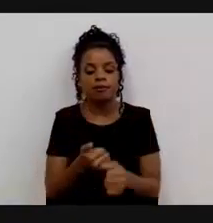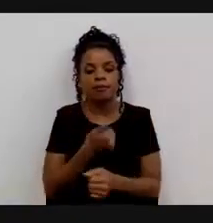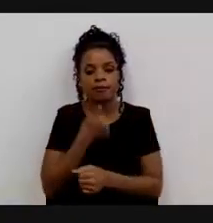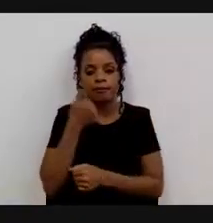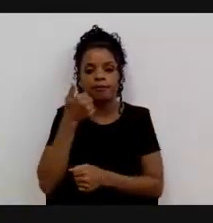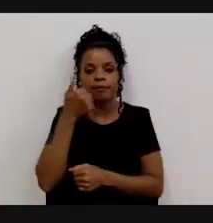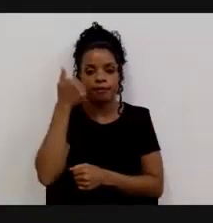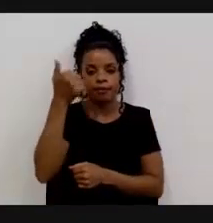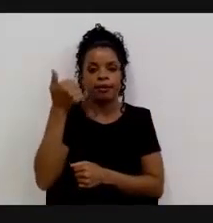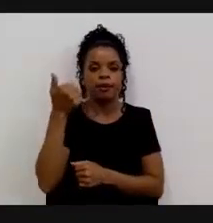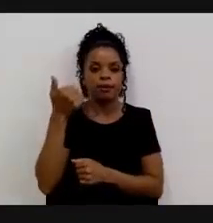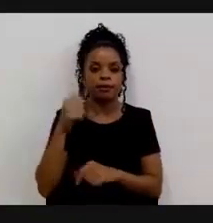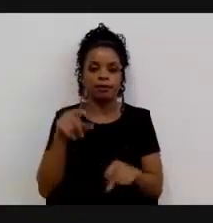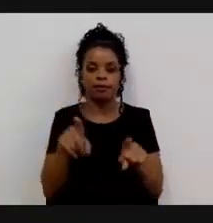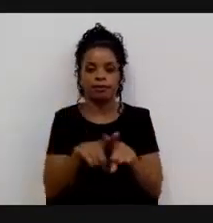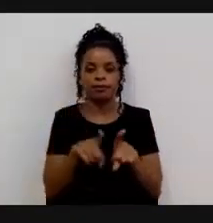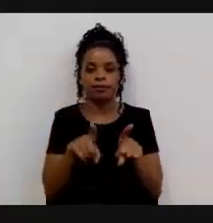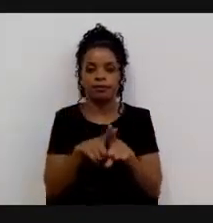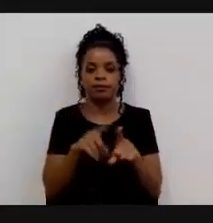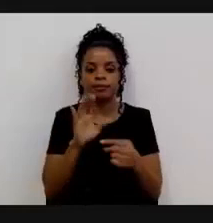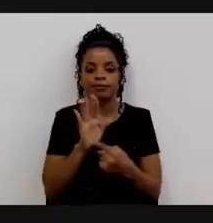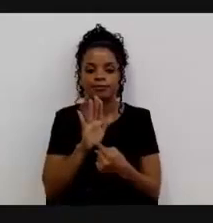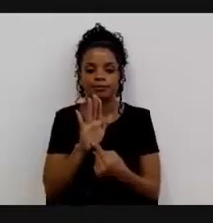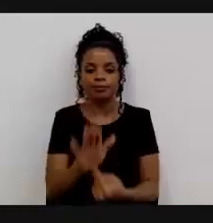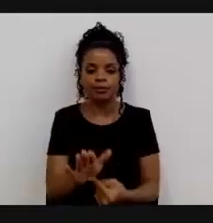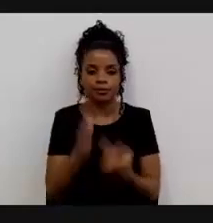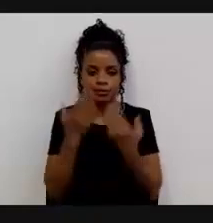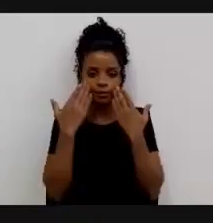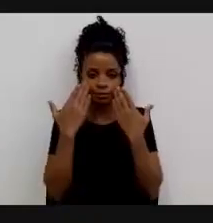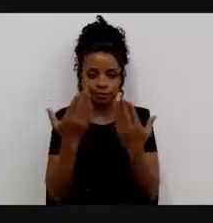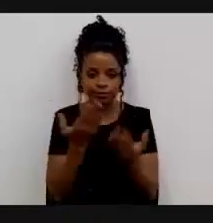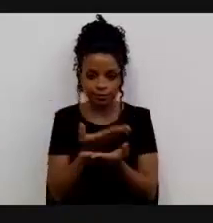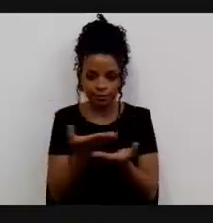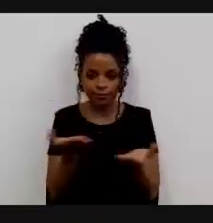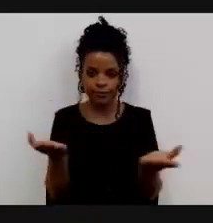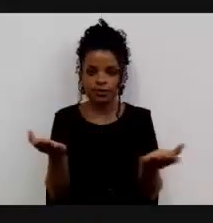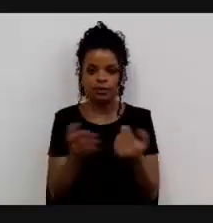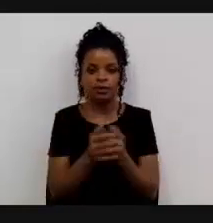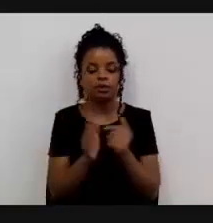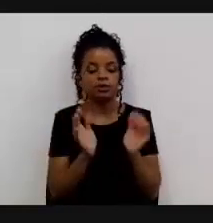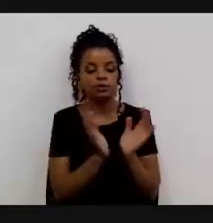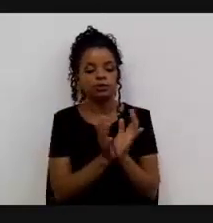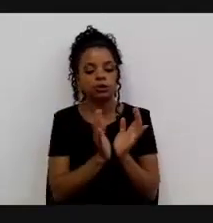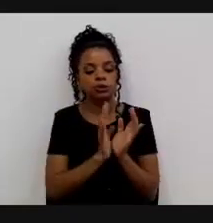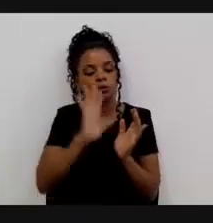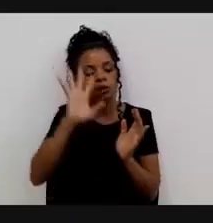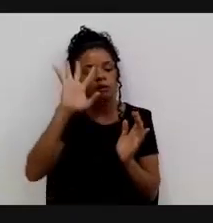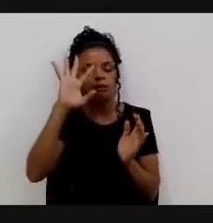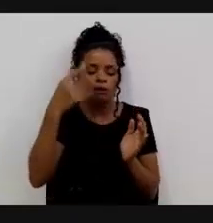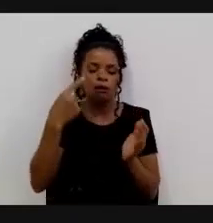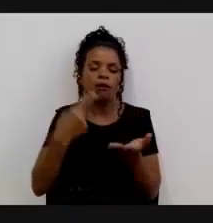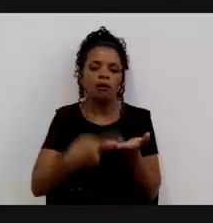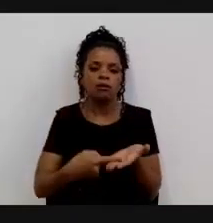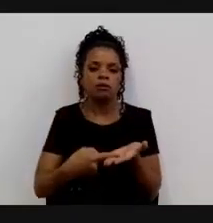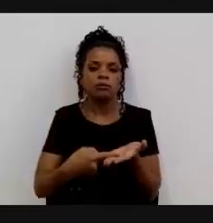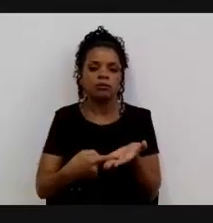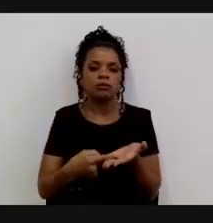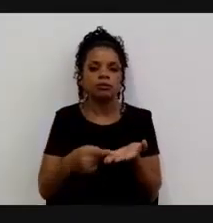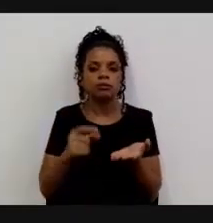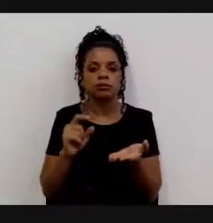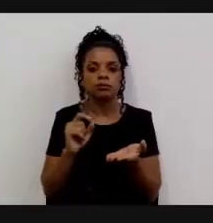concreta e também para apresentar isso, né, para vocês, a equipe decidiu que